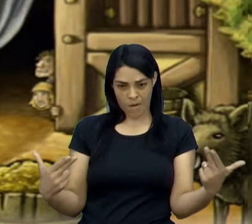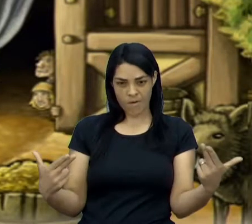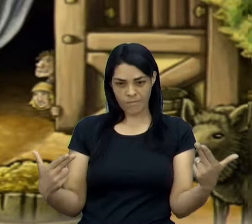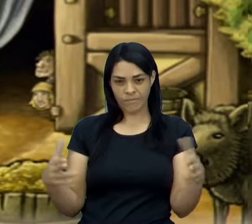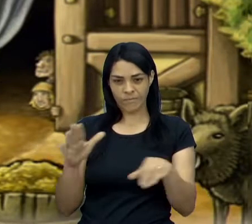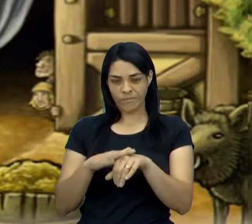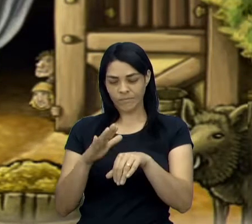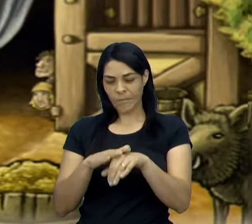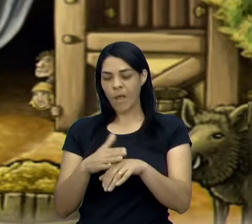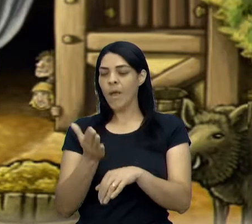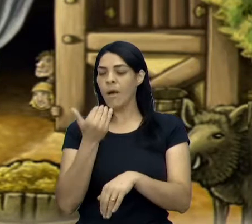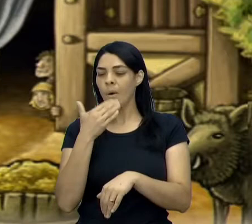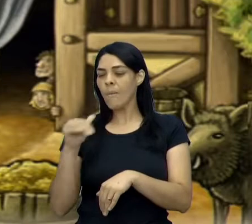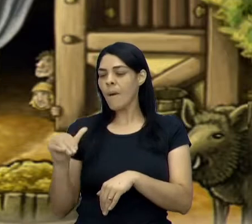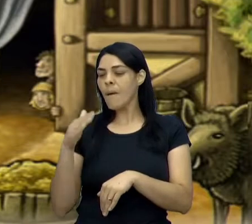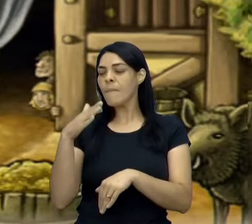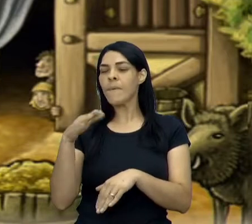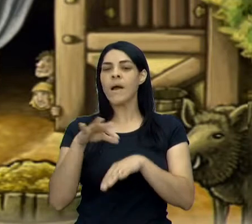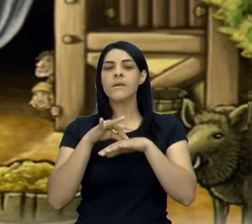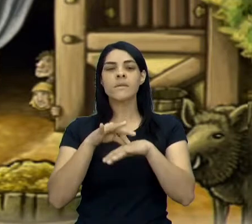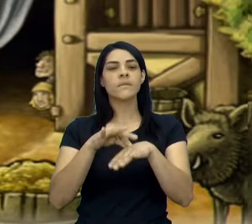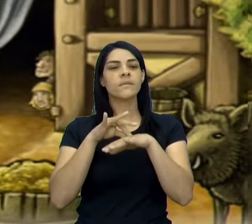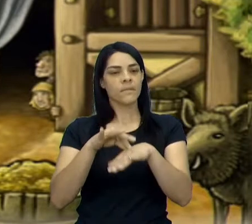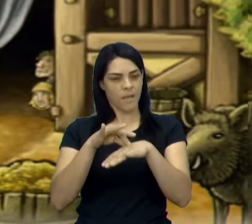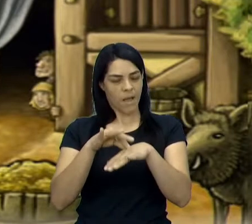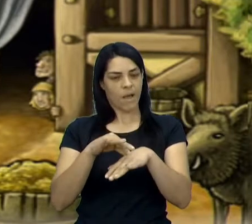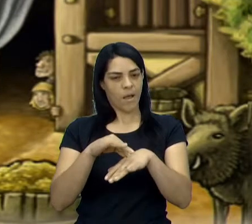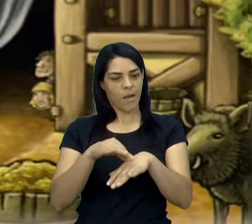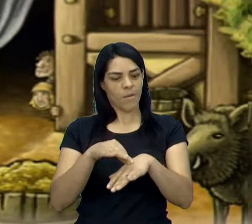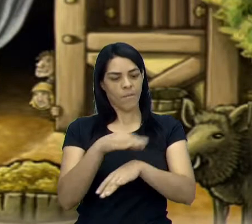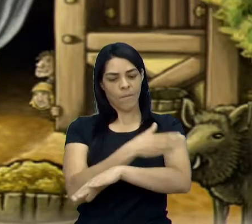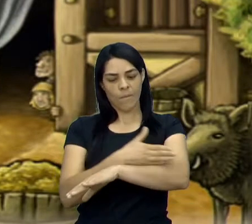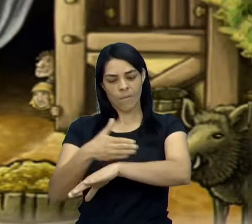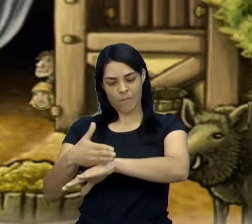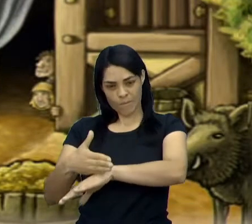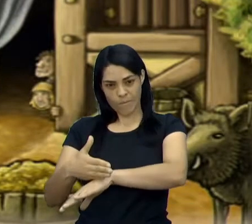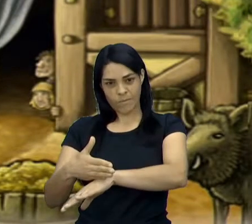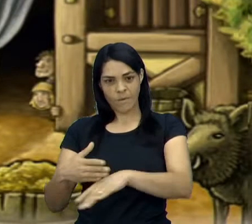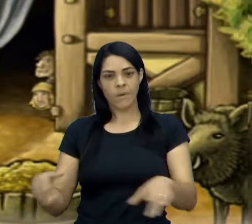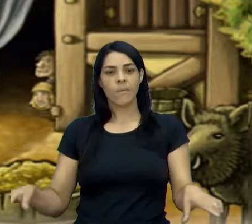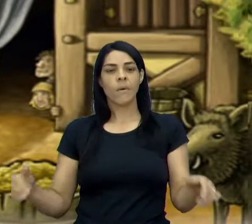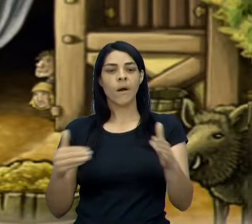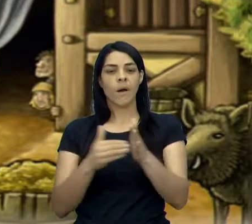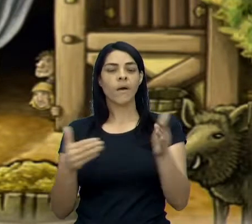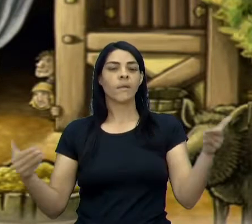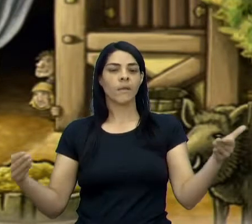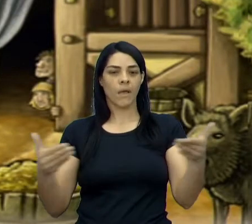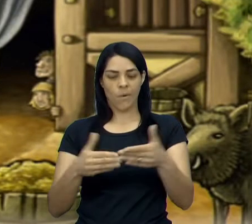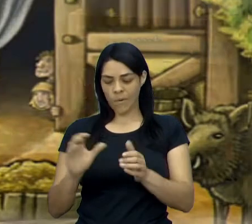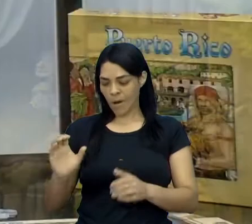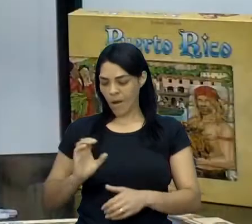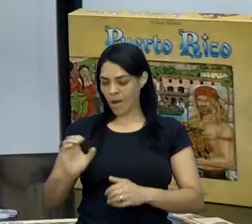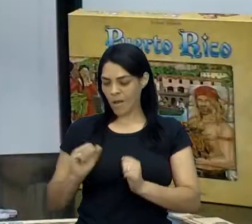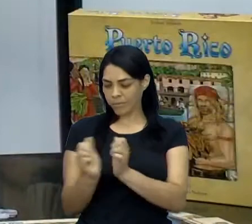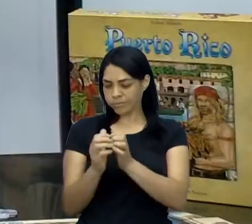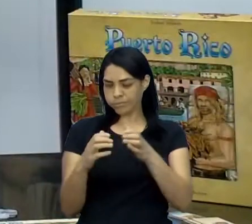mais carne, um hábito que seguimos até hoje, pois nossa riqueza continua crescendo. Então esse